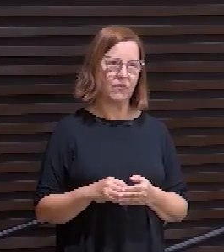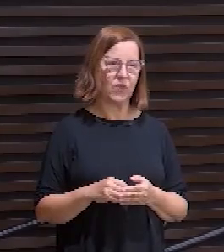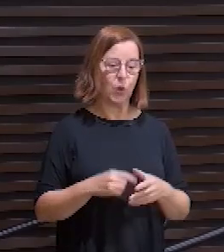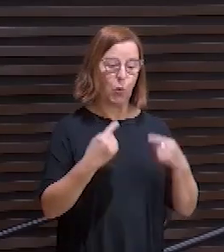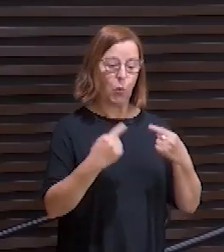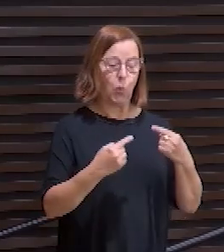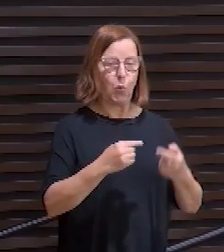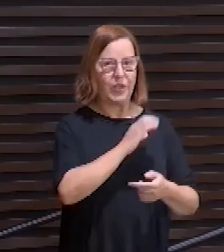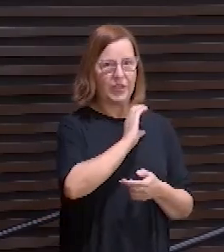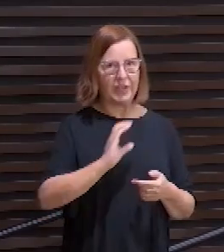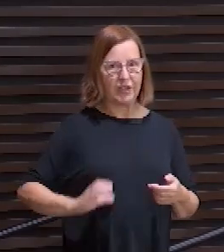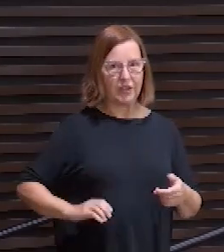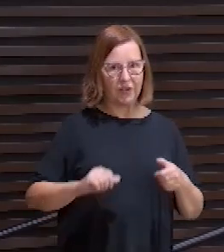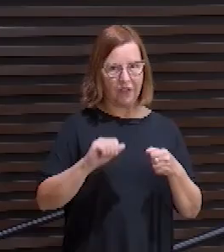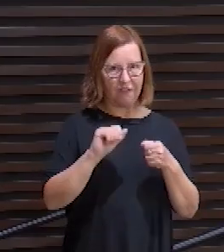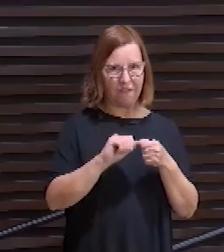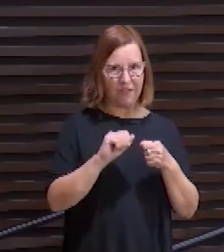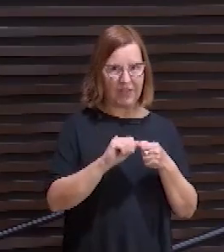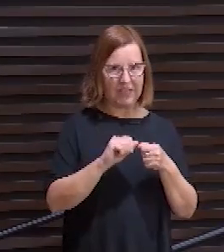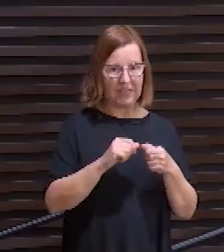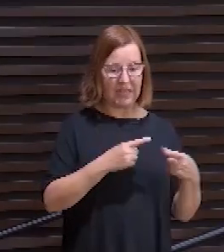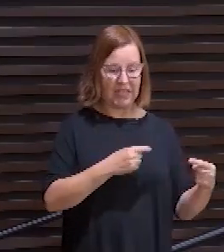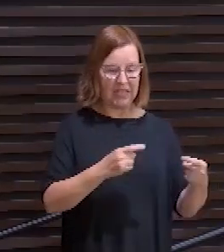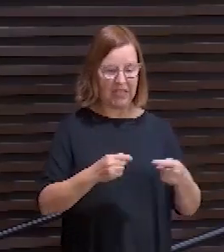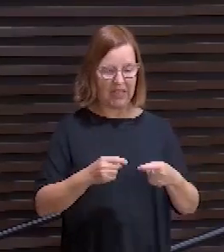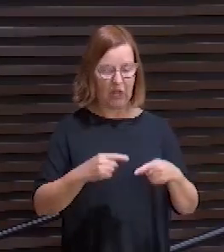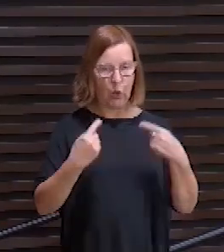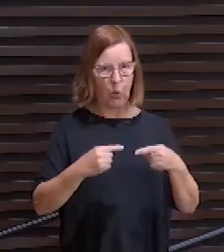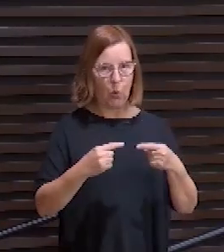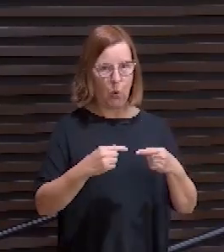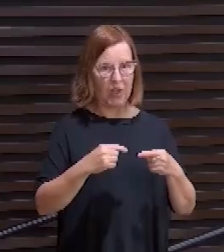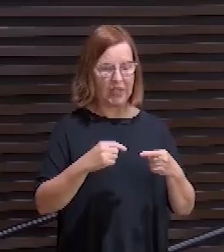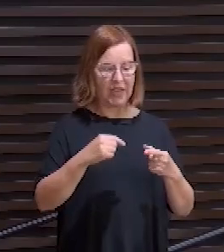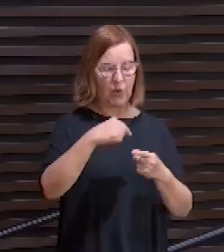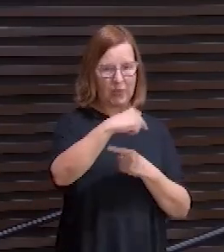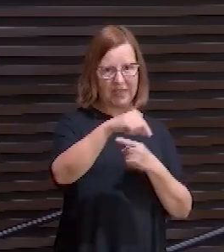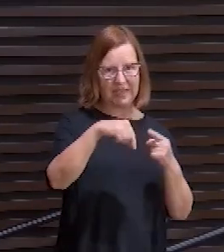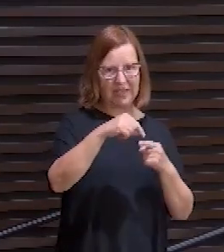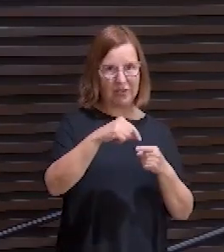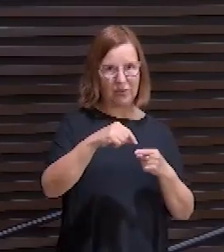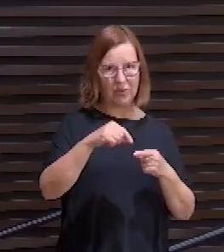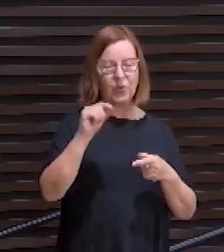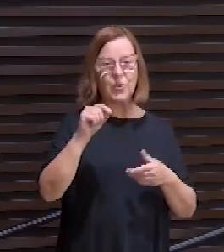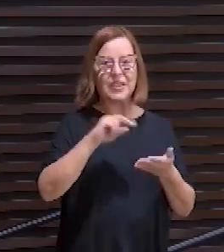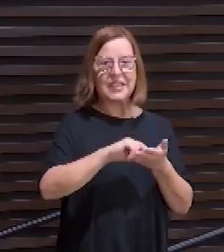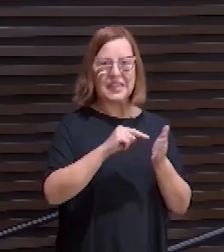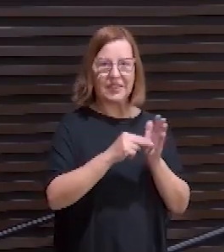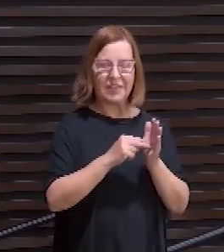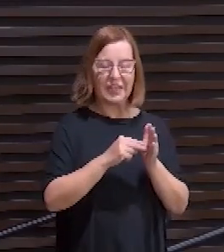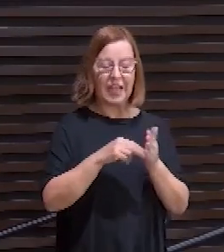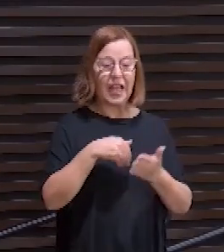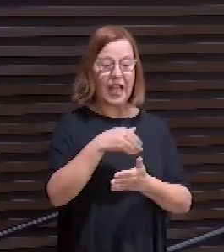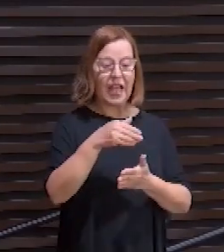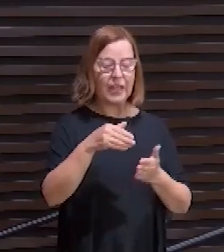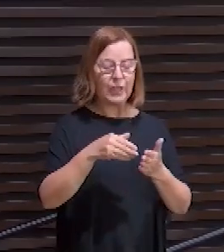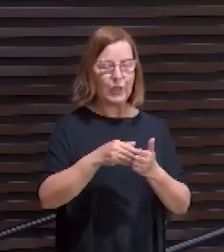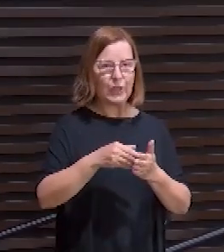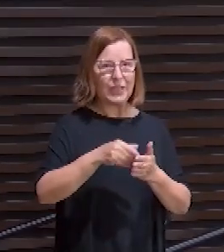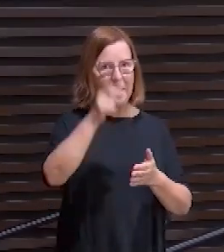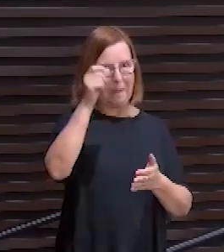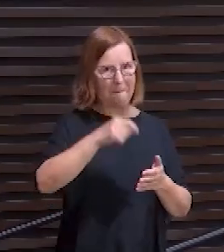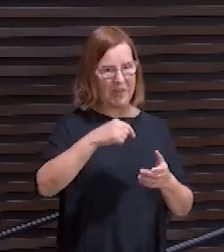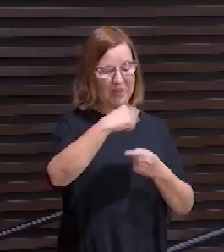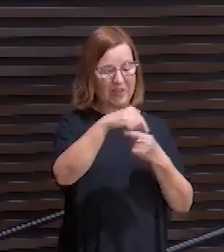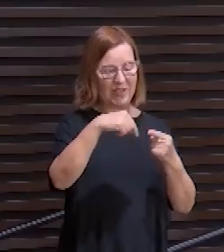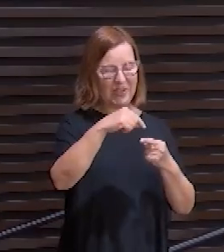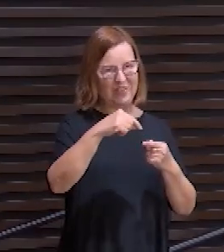santos, e os santos aqui não é São Paulo, São Pedro, São Tomé, não. É São Bruno, São Márcio, é todo aquele que foi santificado pelo